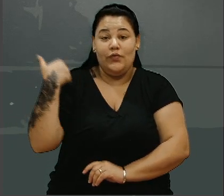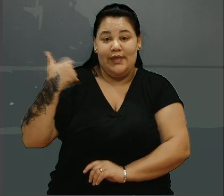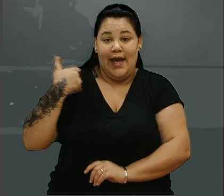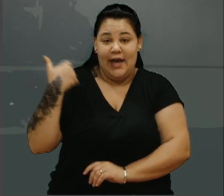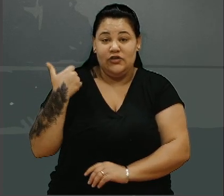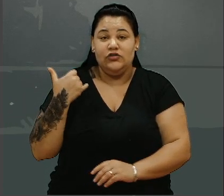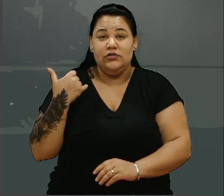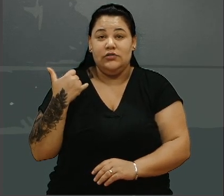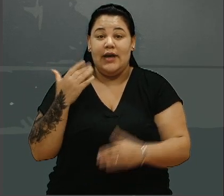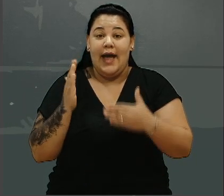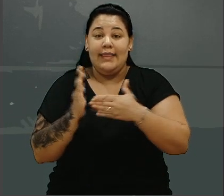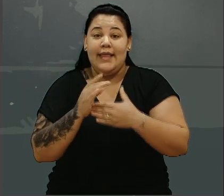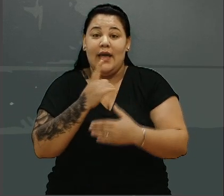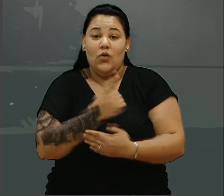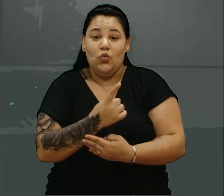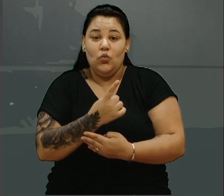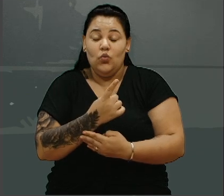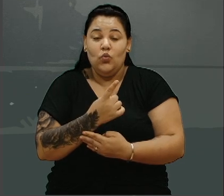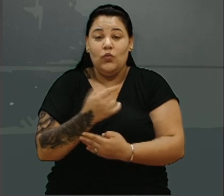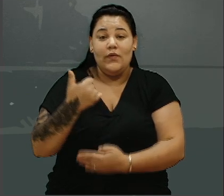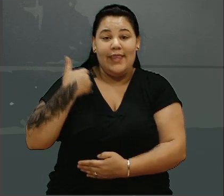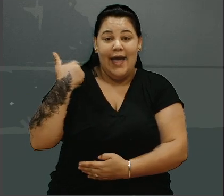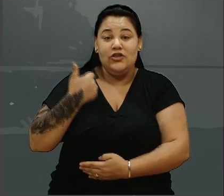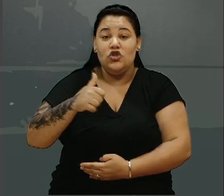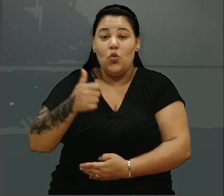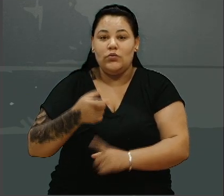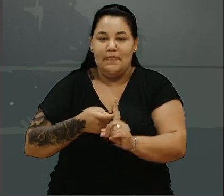a 1 ano e 11 meses.